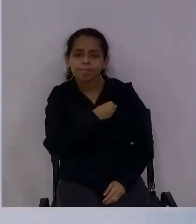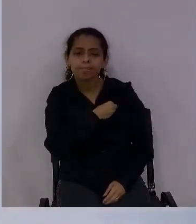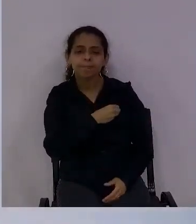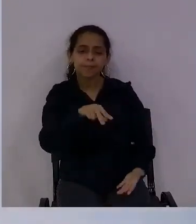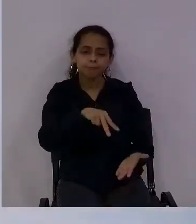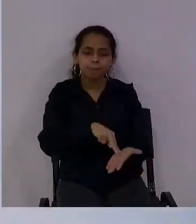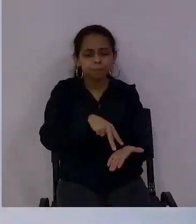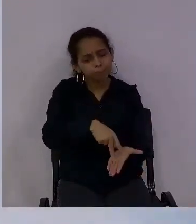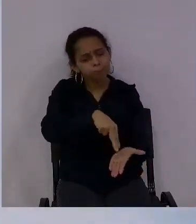Então eu tive a minha primeira pedra no rim.